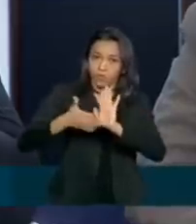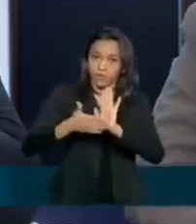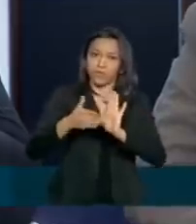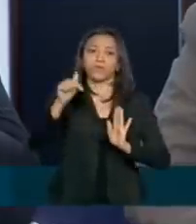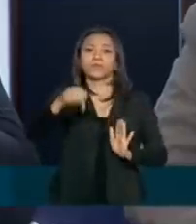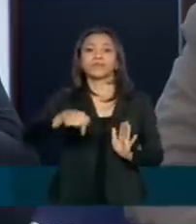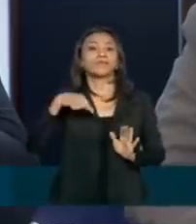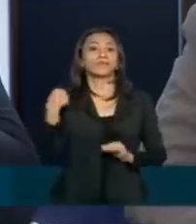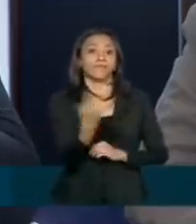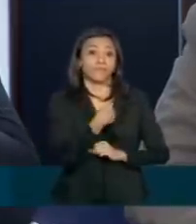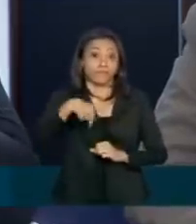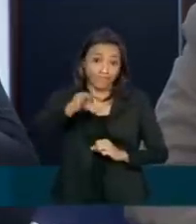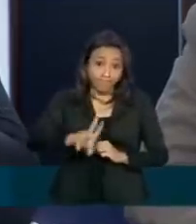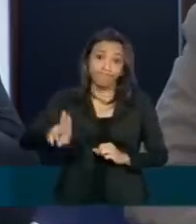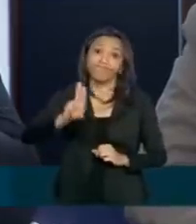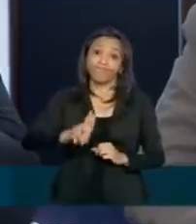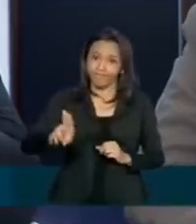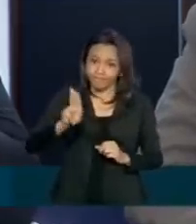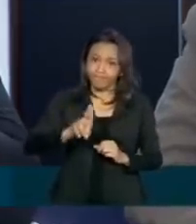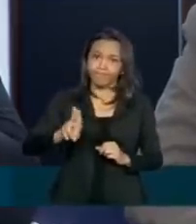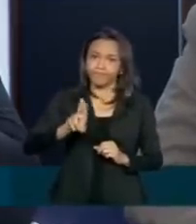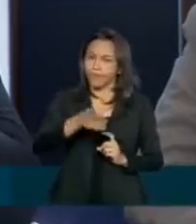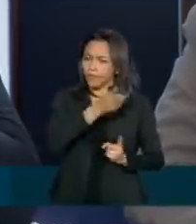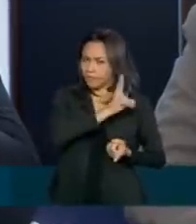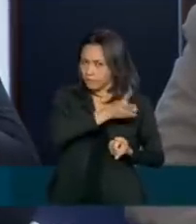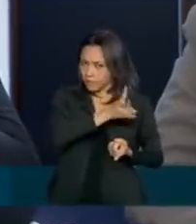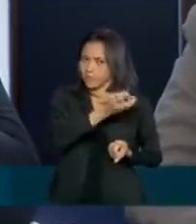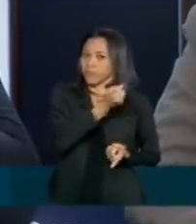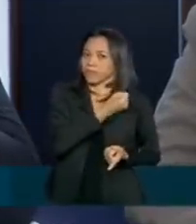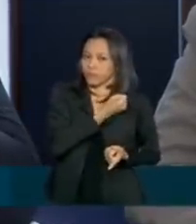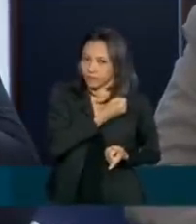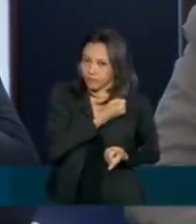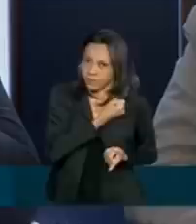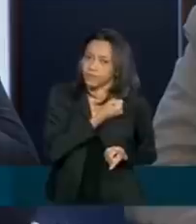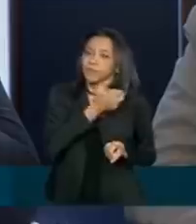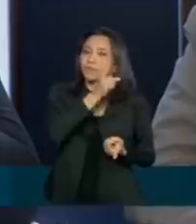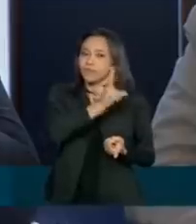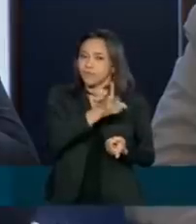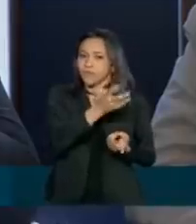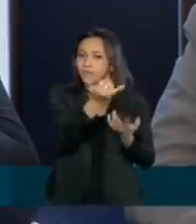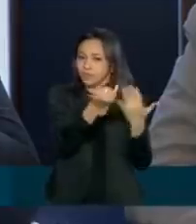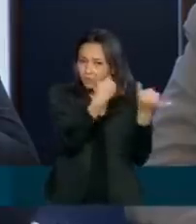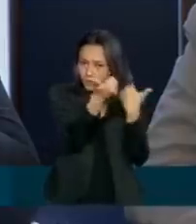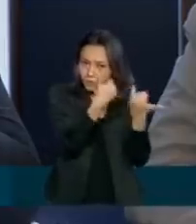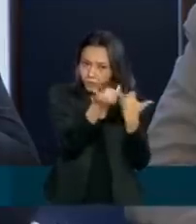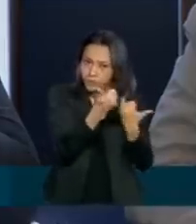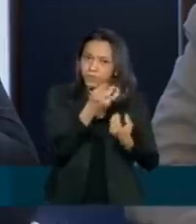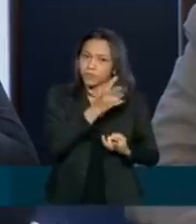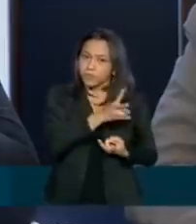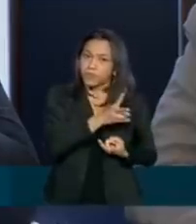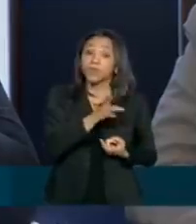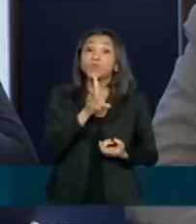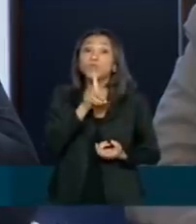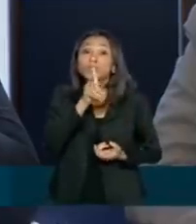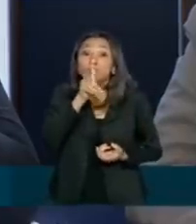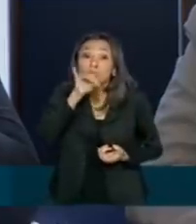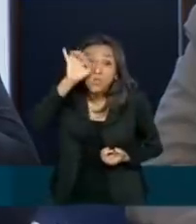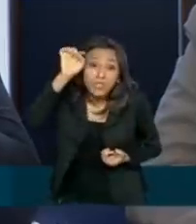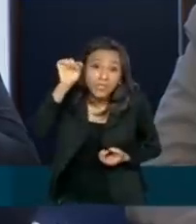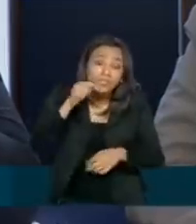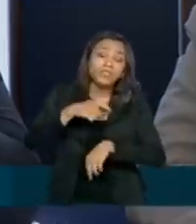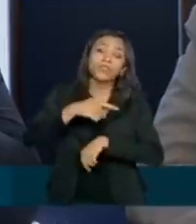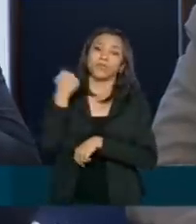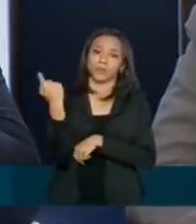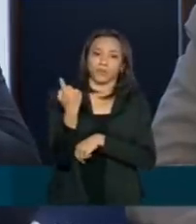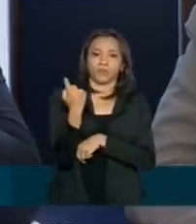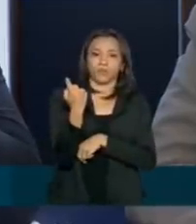gente use os mesmos números, mesmos quantitativos, mas nos dias do óbito. Com isso,